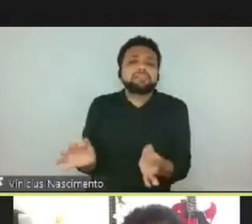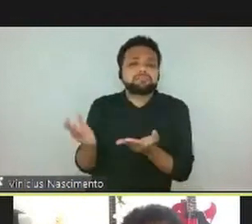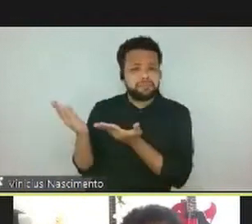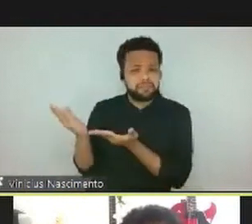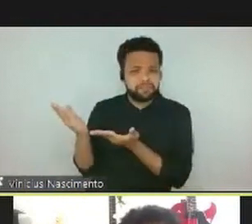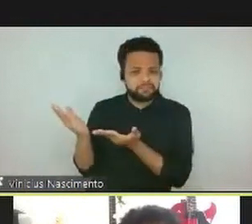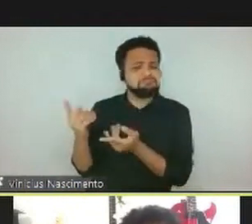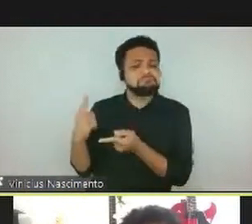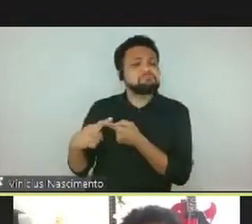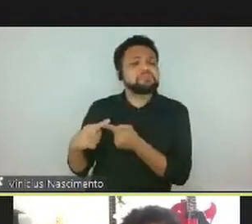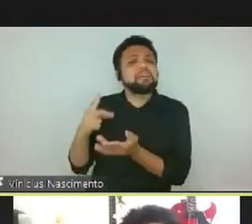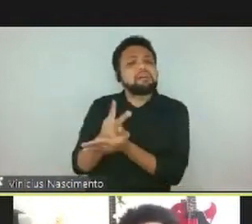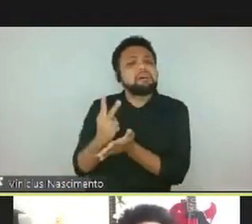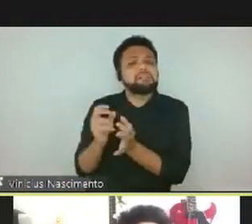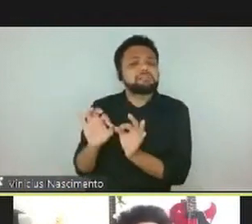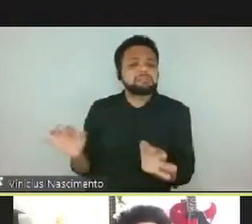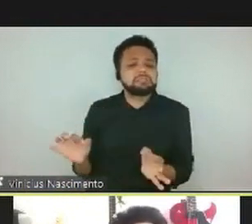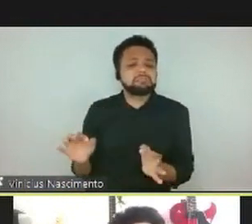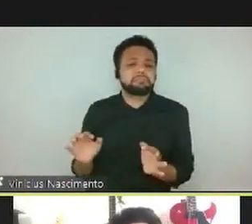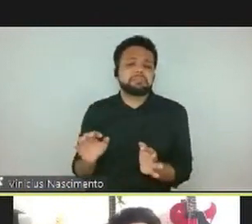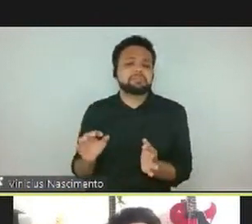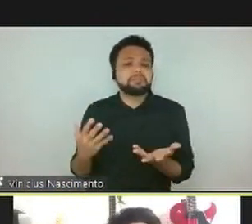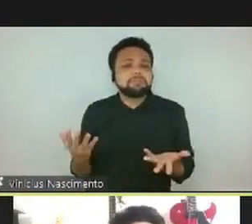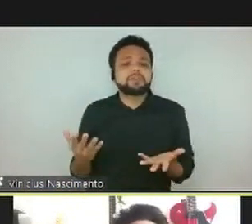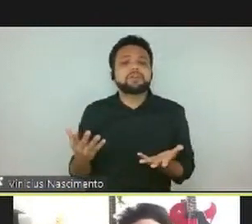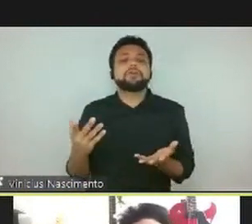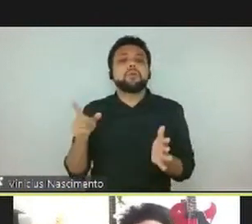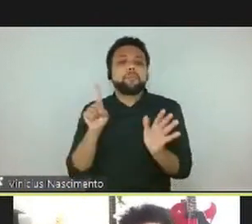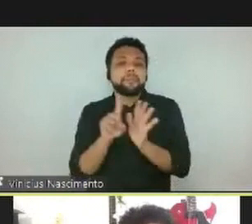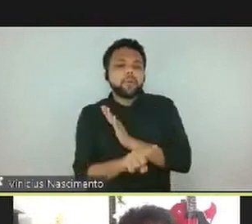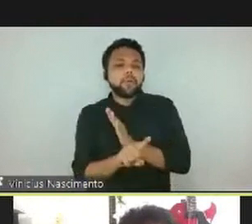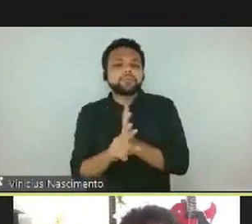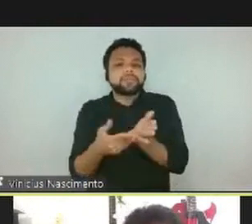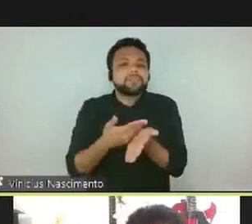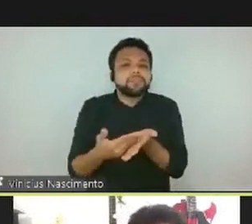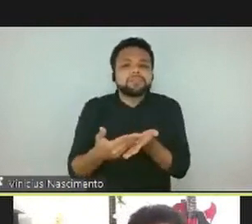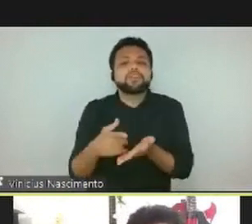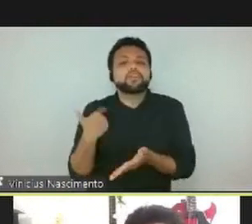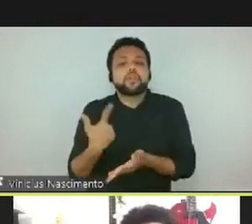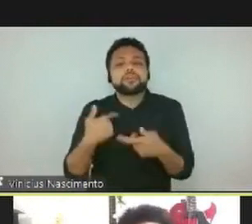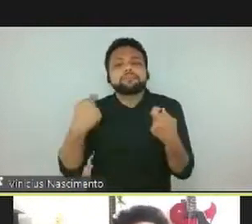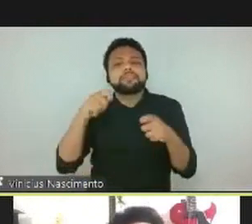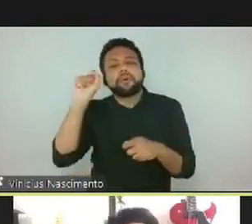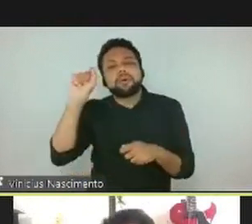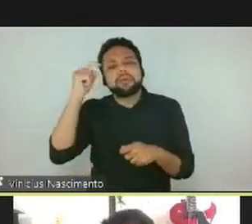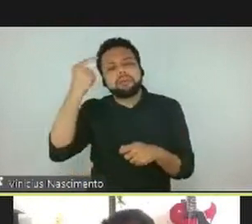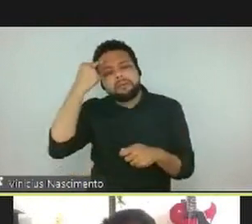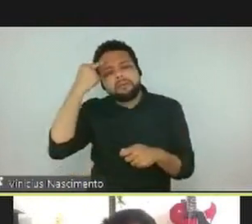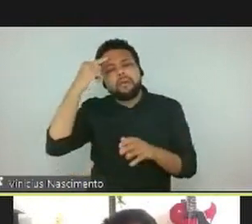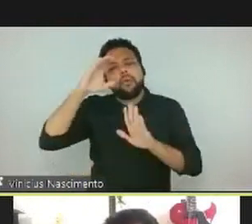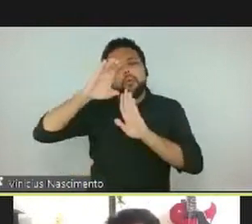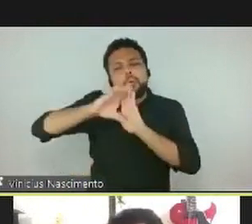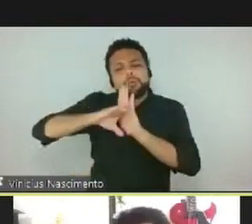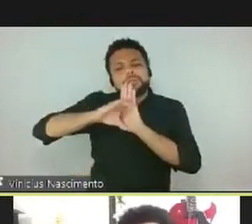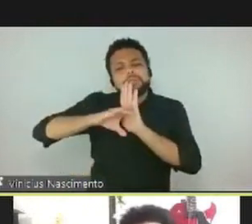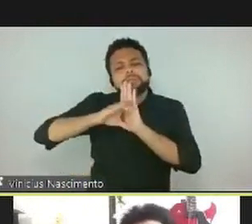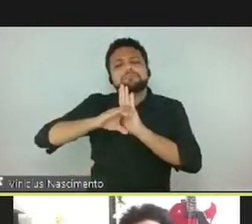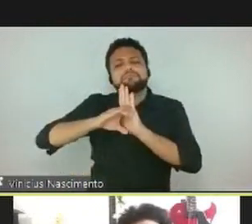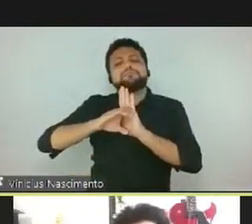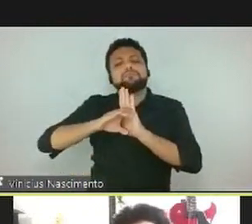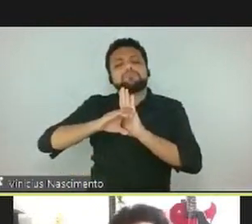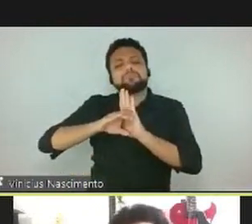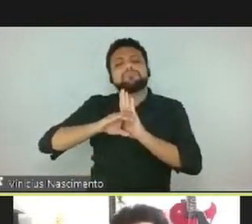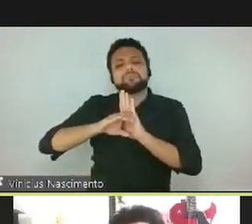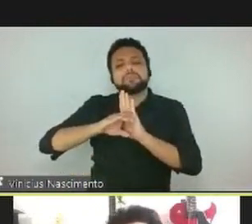Então, a questão inicial é, temos que desconstruir essa ideia de que a memória de